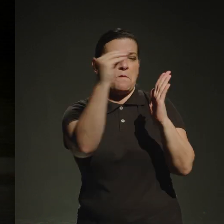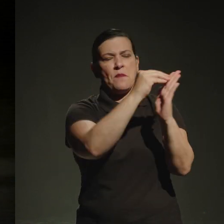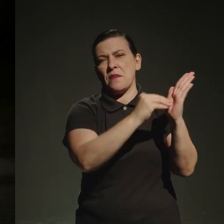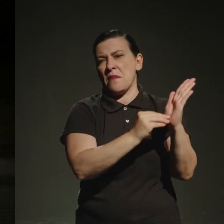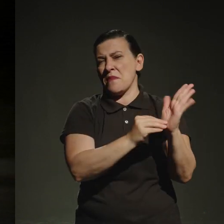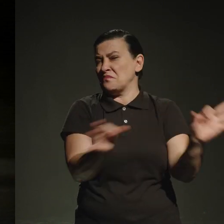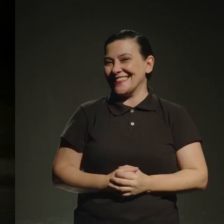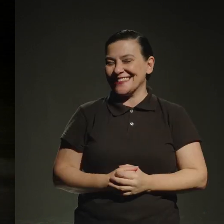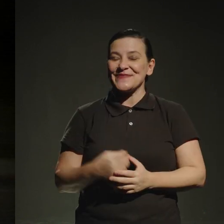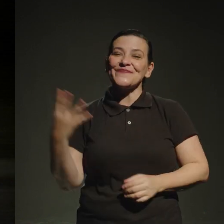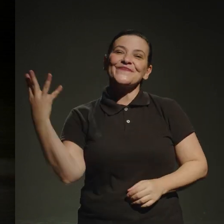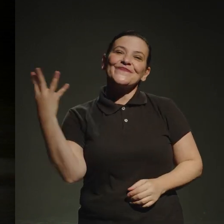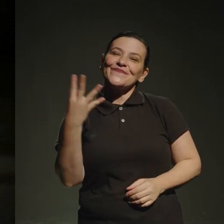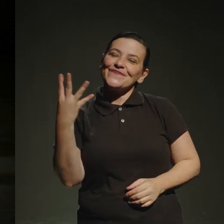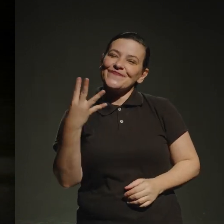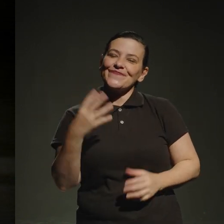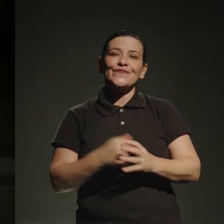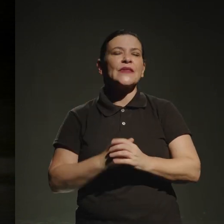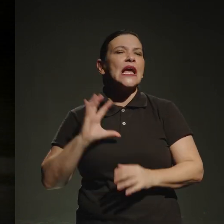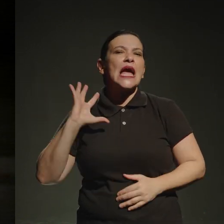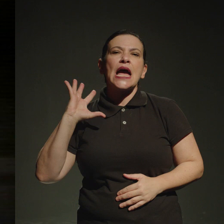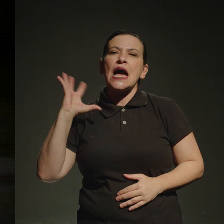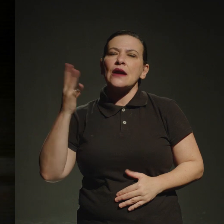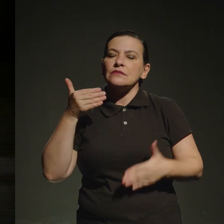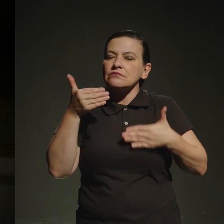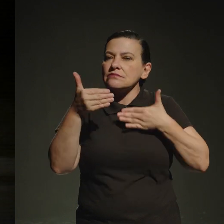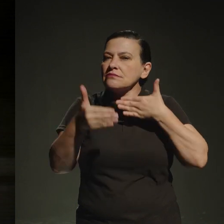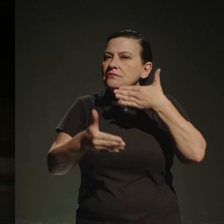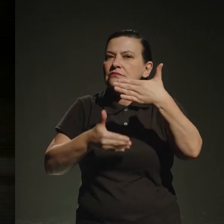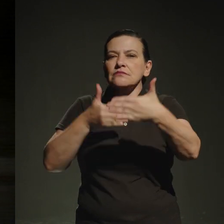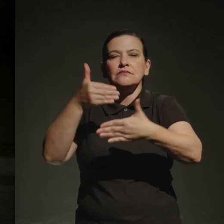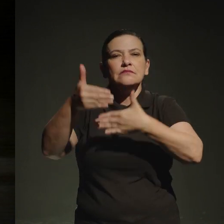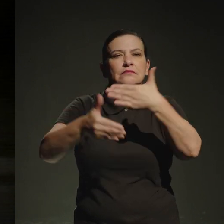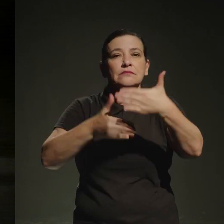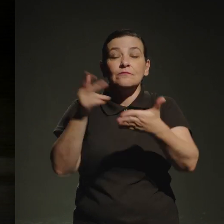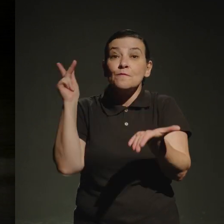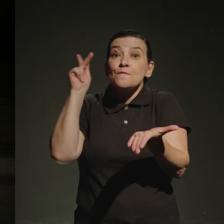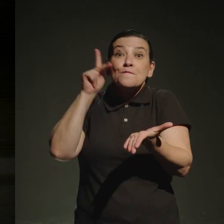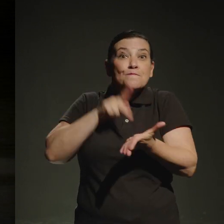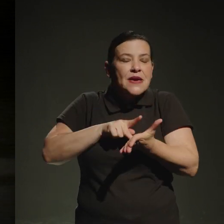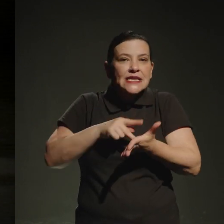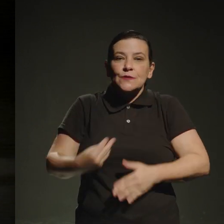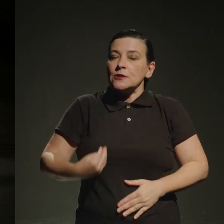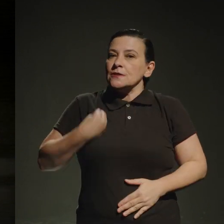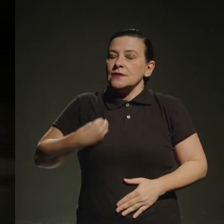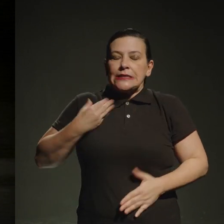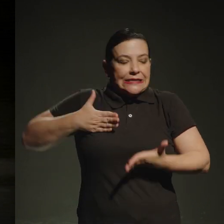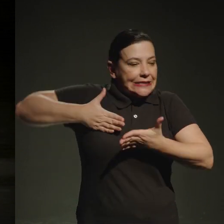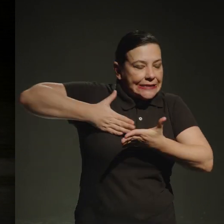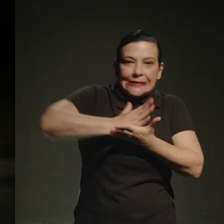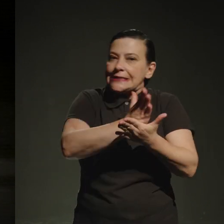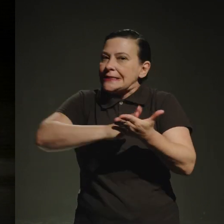invasão inevitável do chamado real insuportável e a maneira como Miguel lidou com isso. O telefone toca.